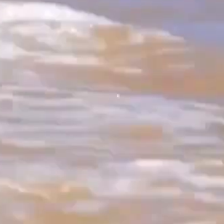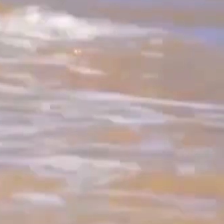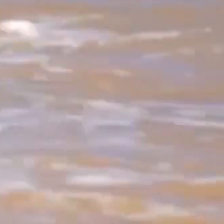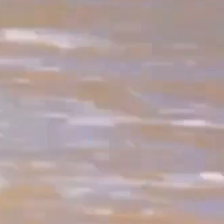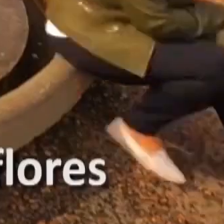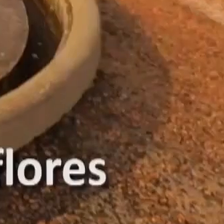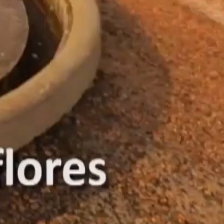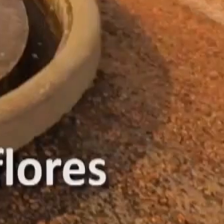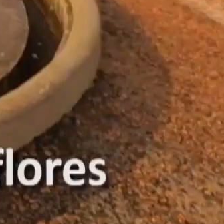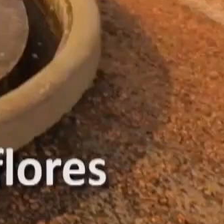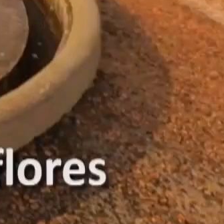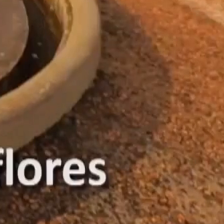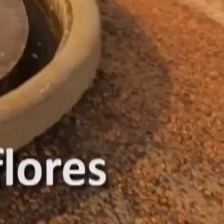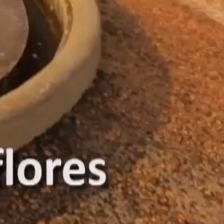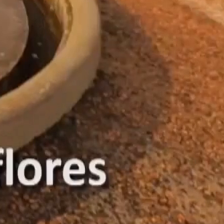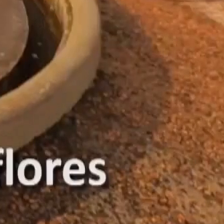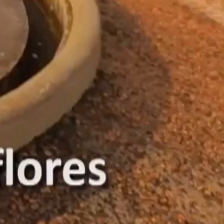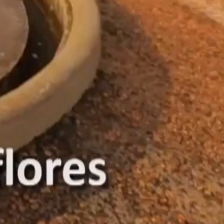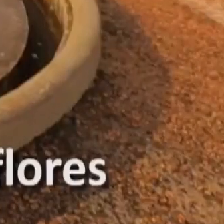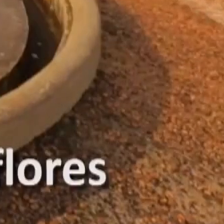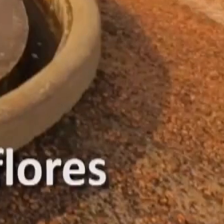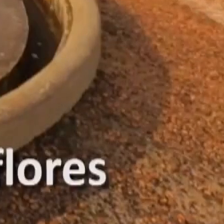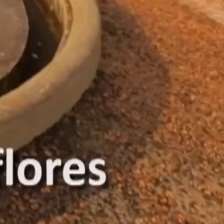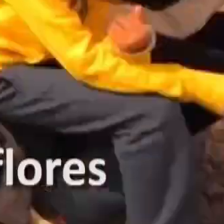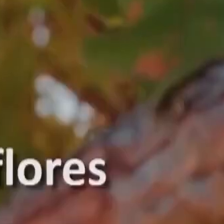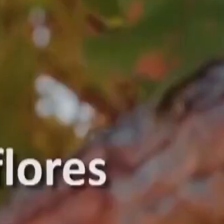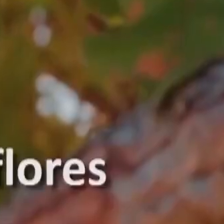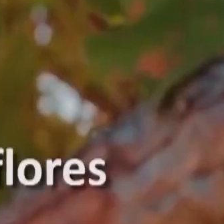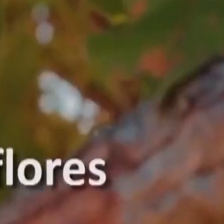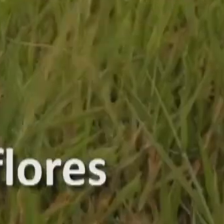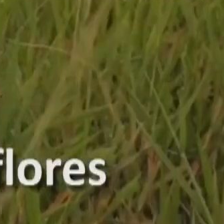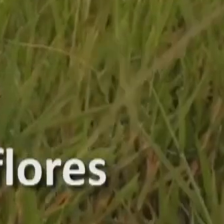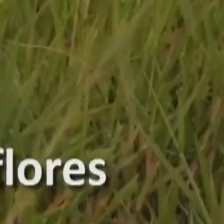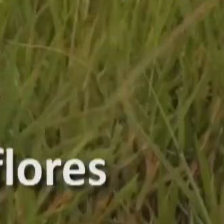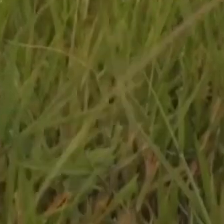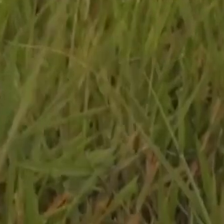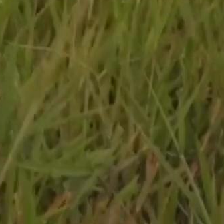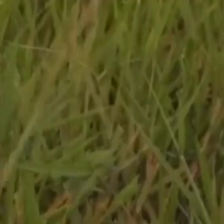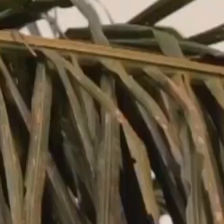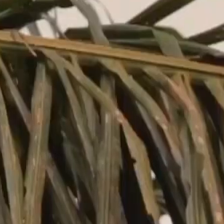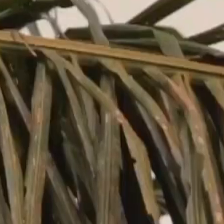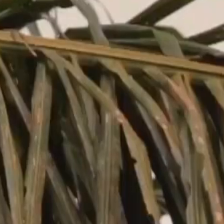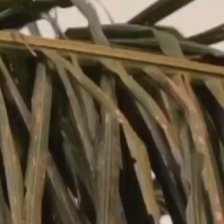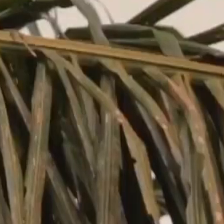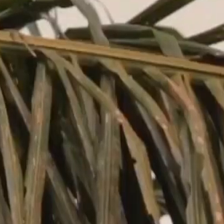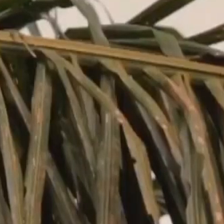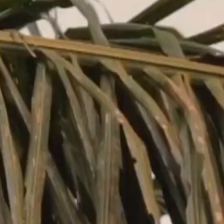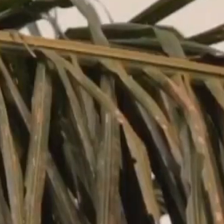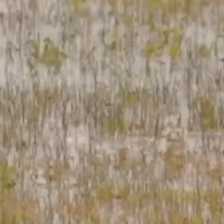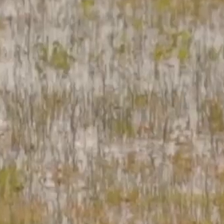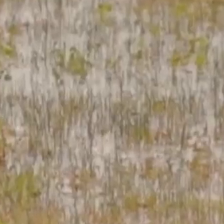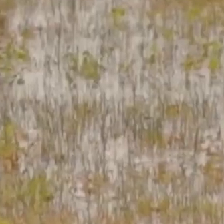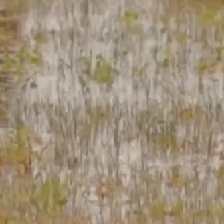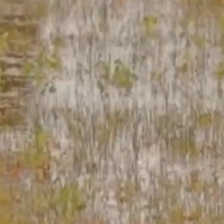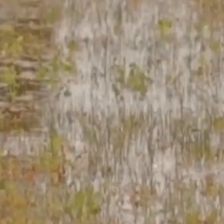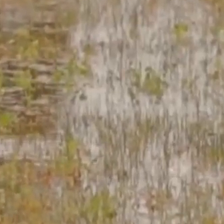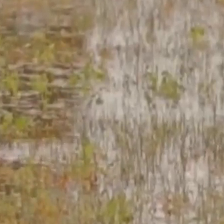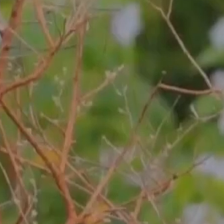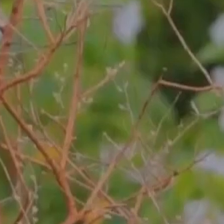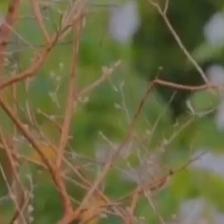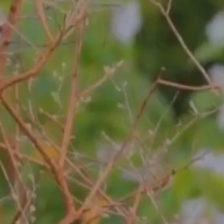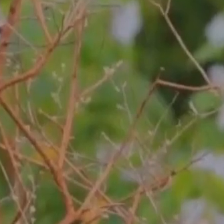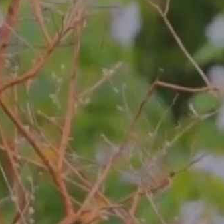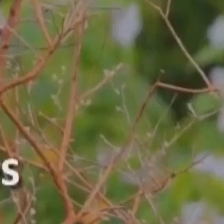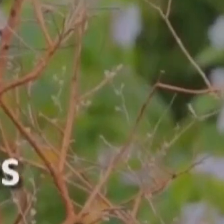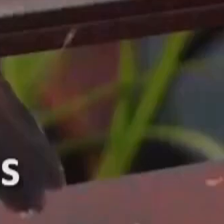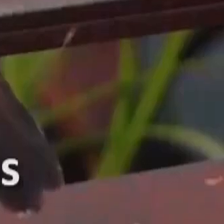garrida. Teus risonhos lindos campos têm mais flores, nossos bosques têm mais